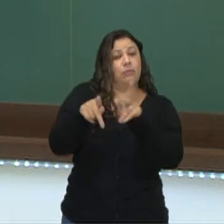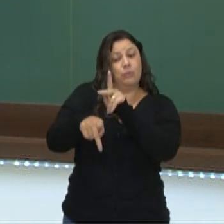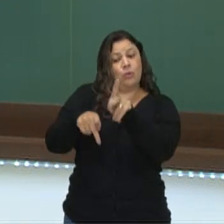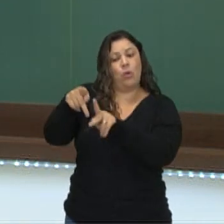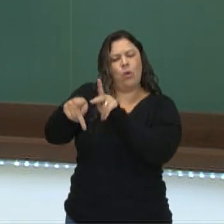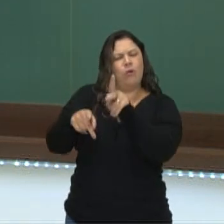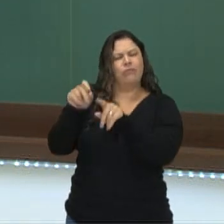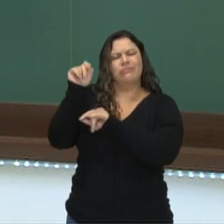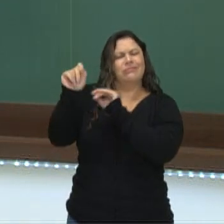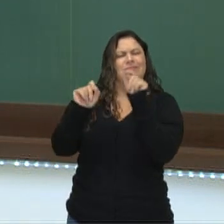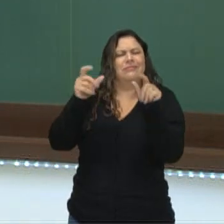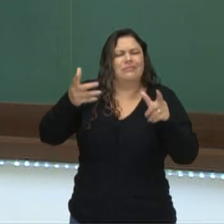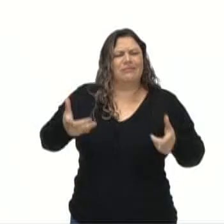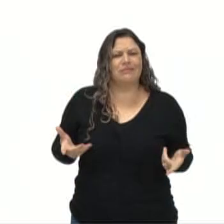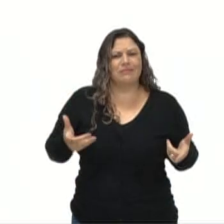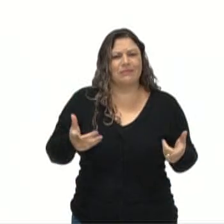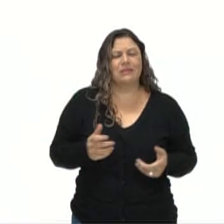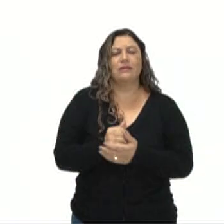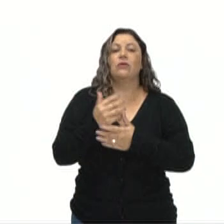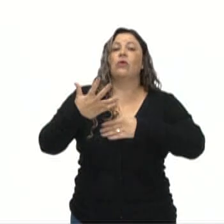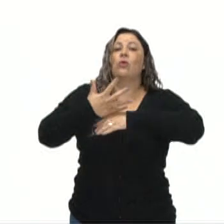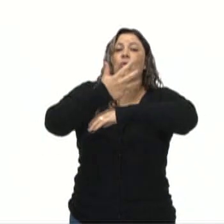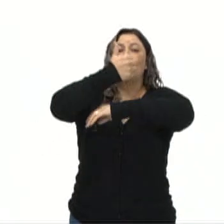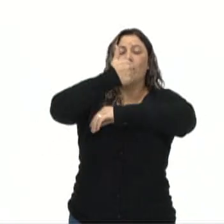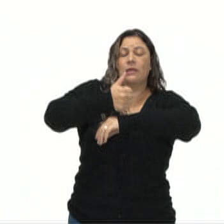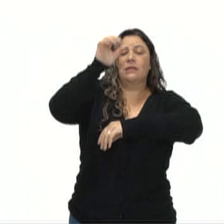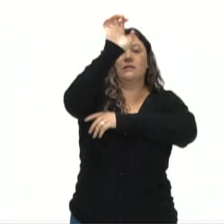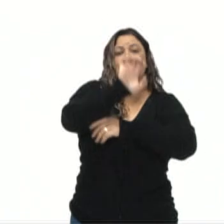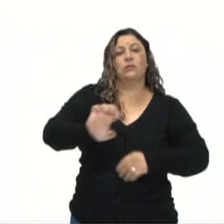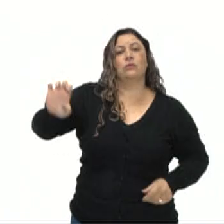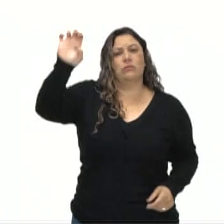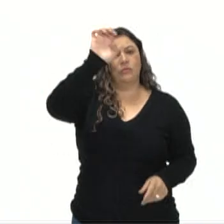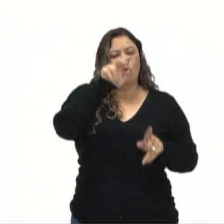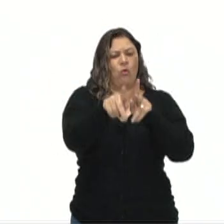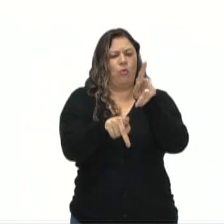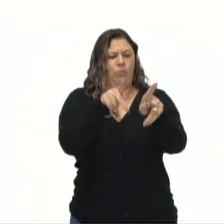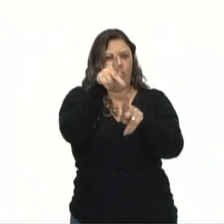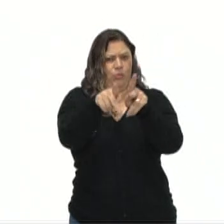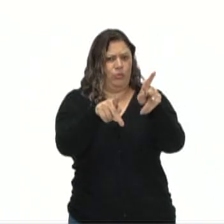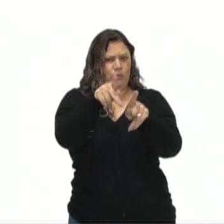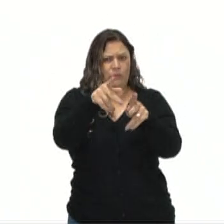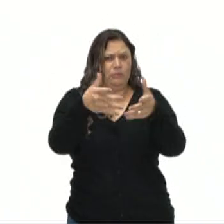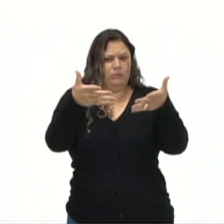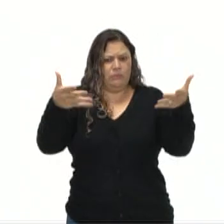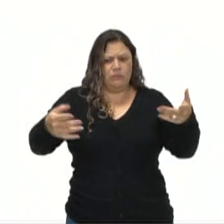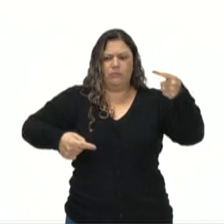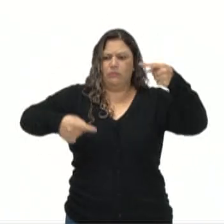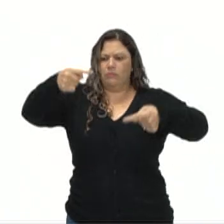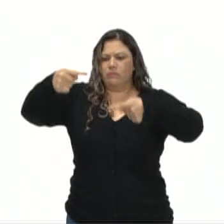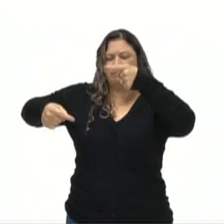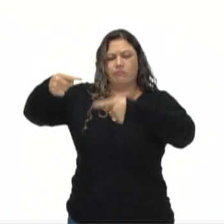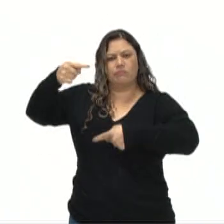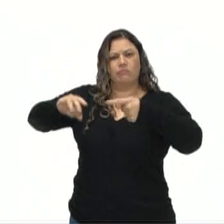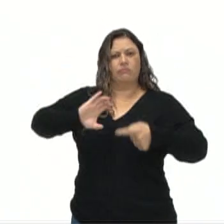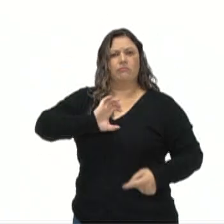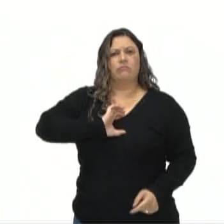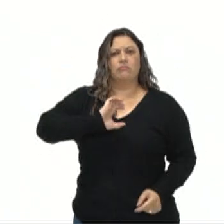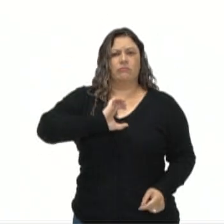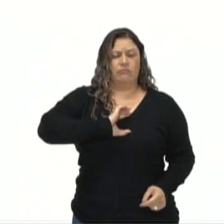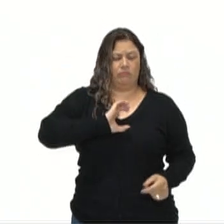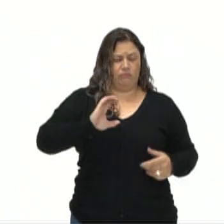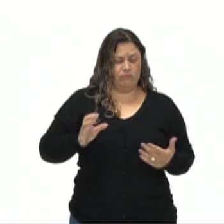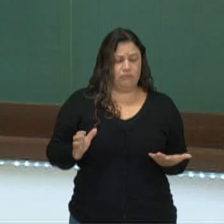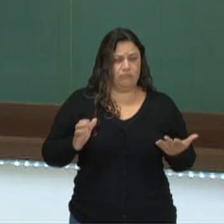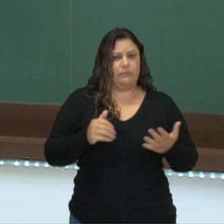tá? Com a colonização europeia, esse povo ficou às margens da formulação política canadense. Então, como está